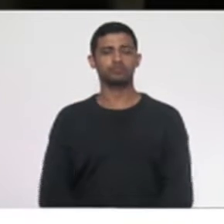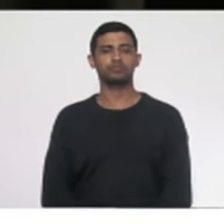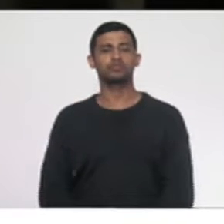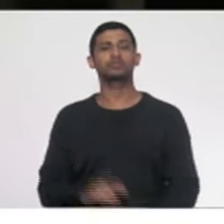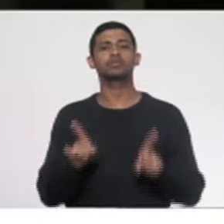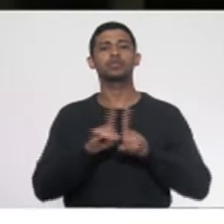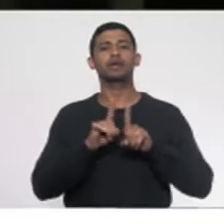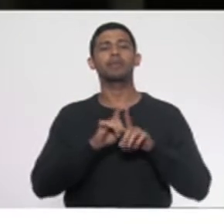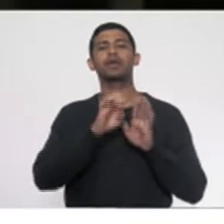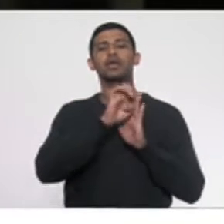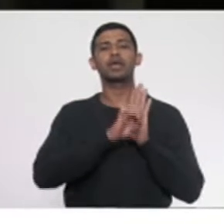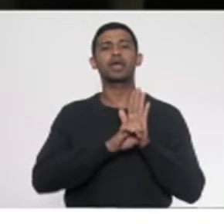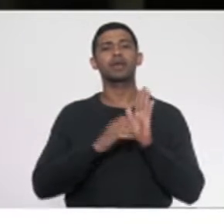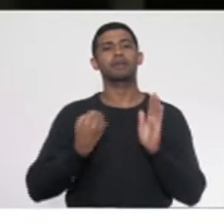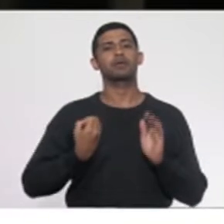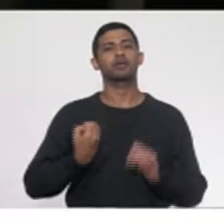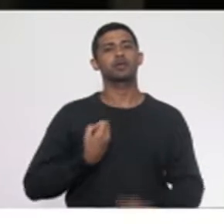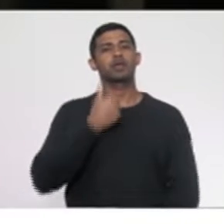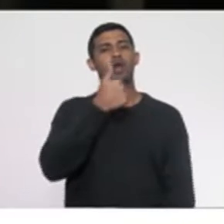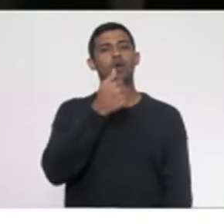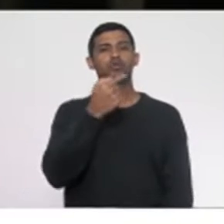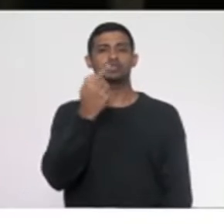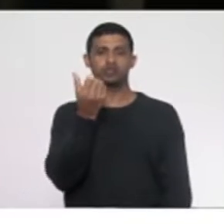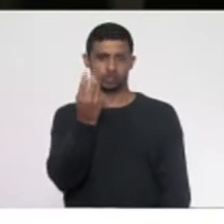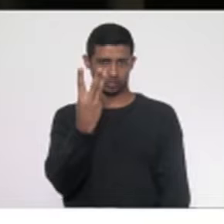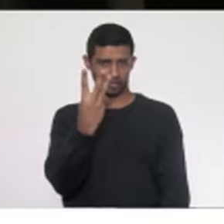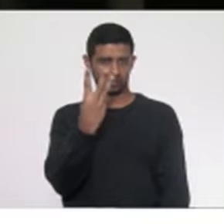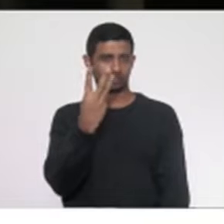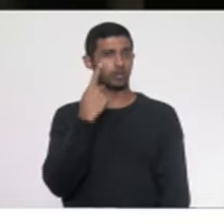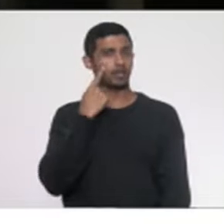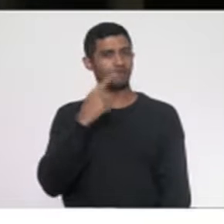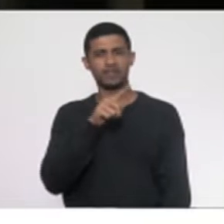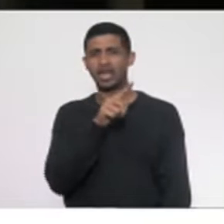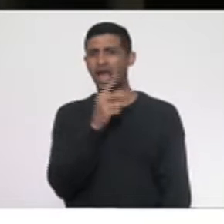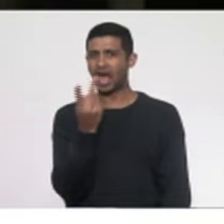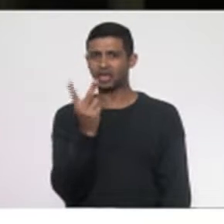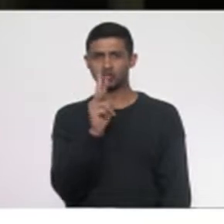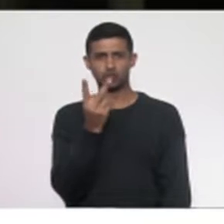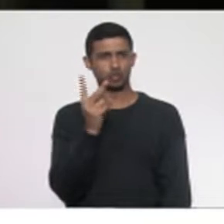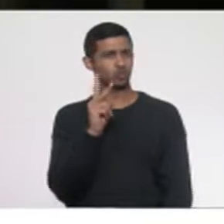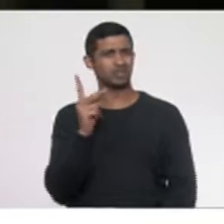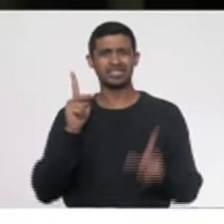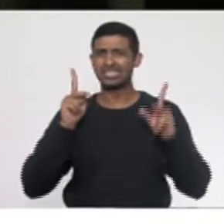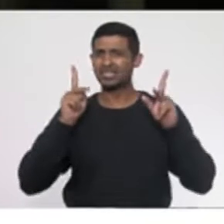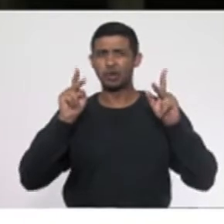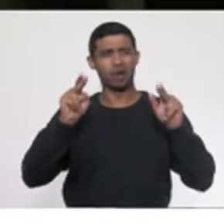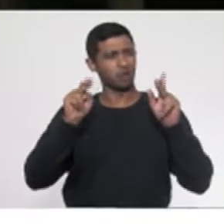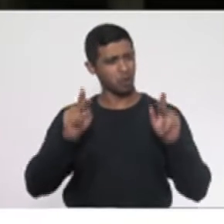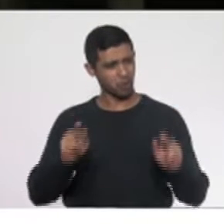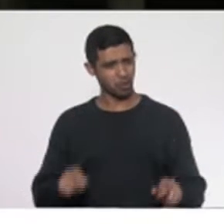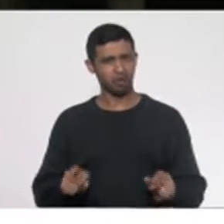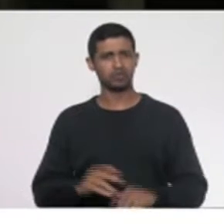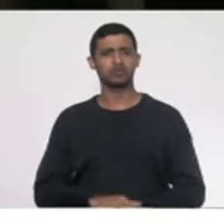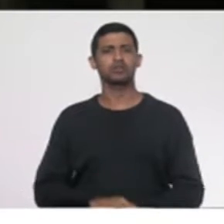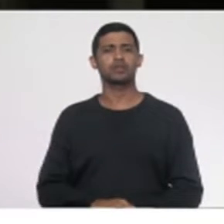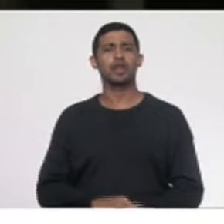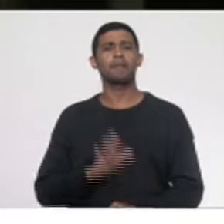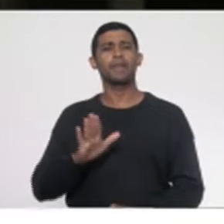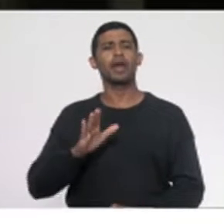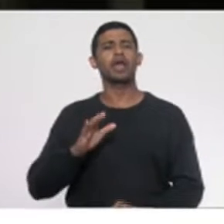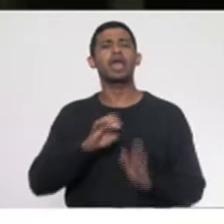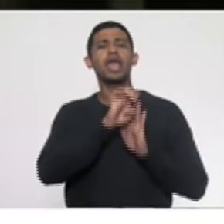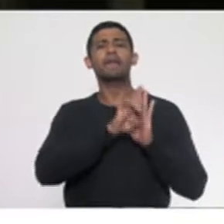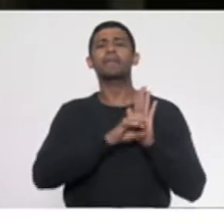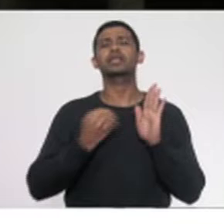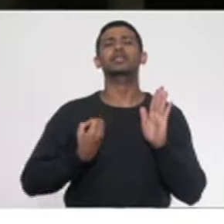e a emenda número 173, que são absolutamente iguais. O que diz a emenda